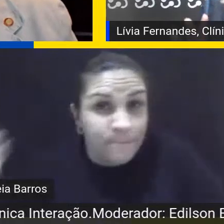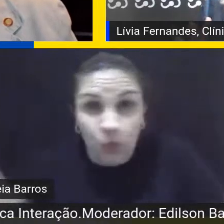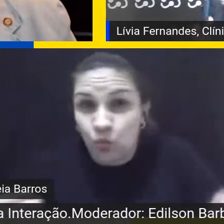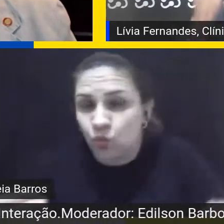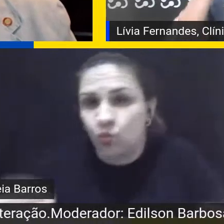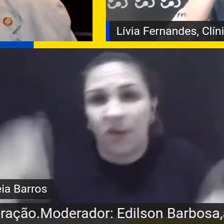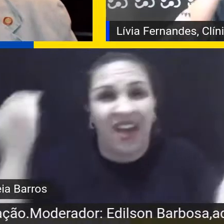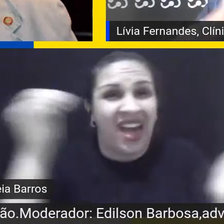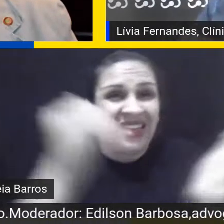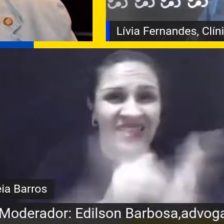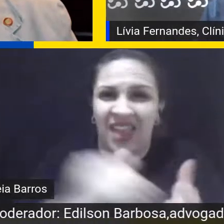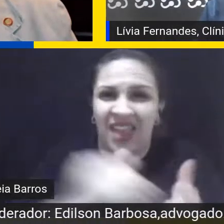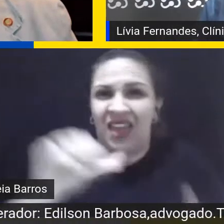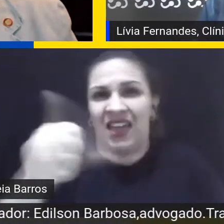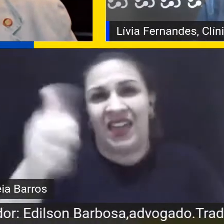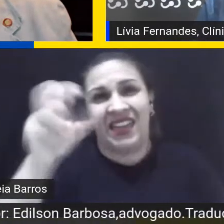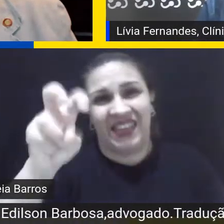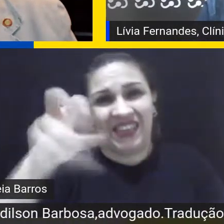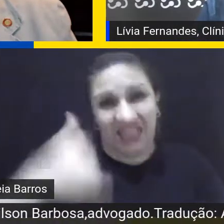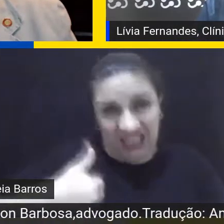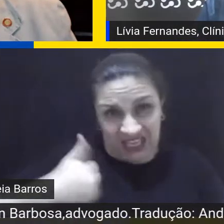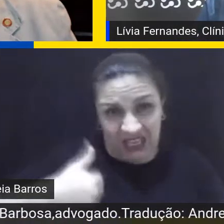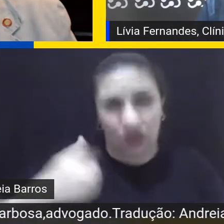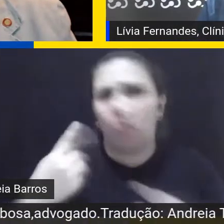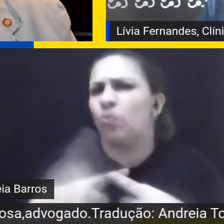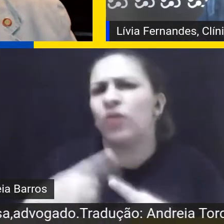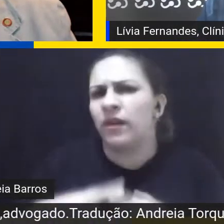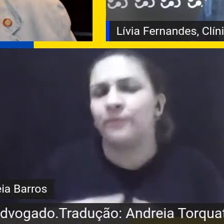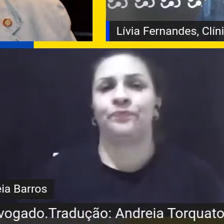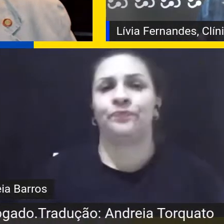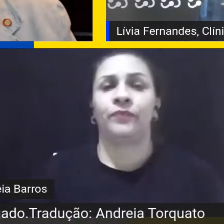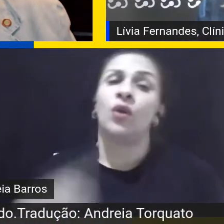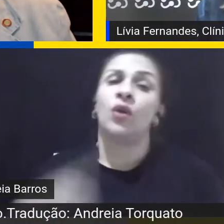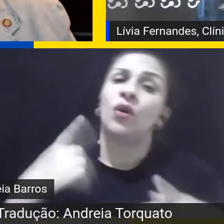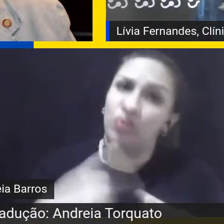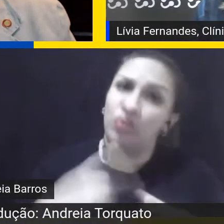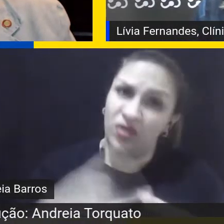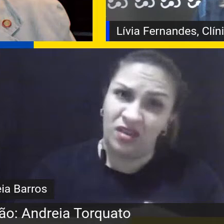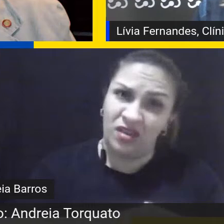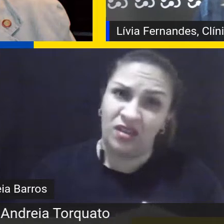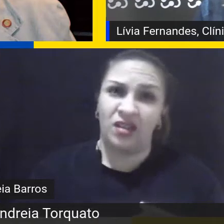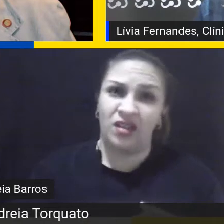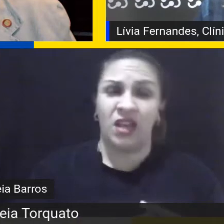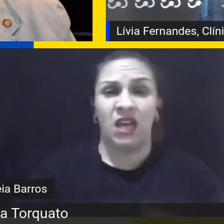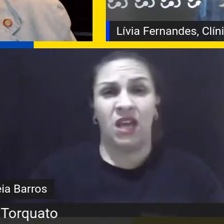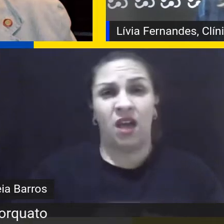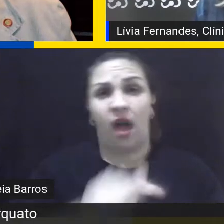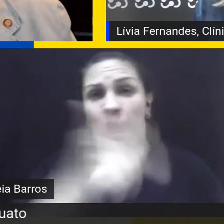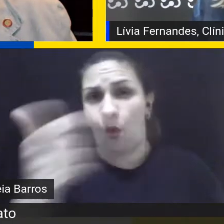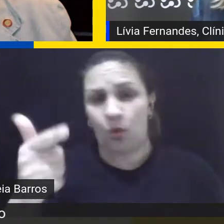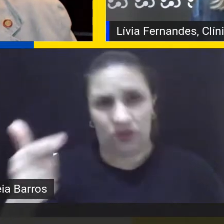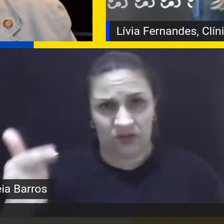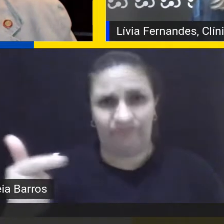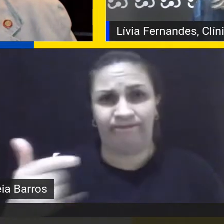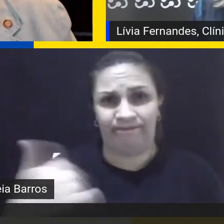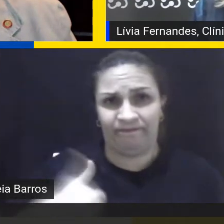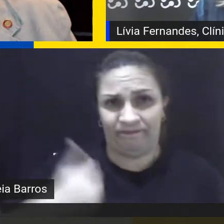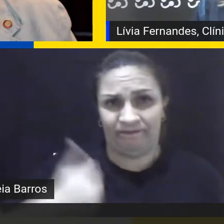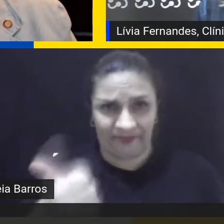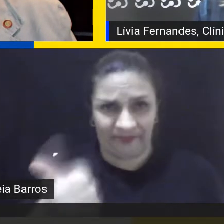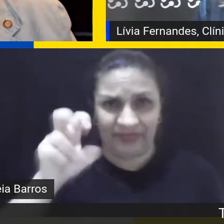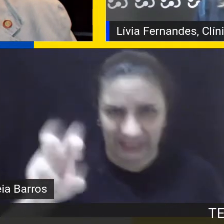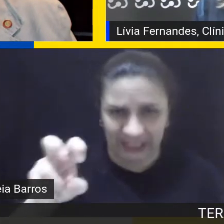15 anos. Por quê, doutor Edilson? Porque nessa outra faixa etária, que ainda vamos chegar